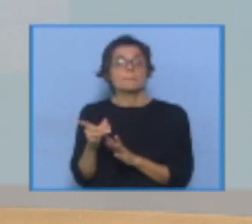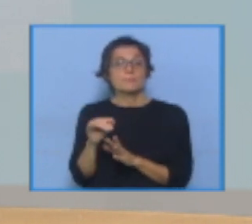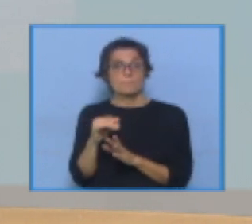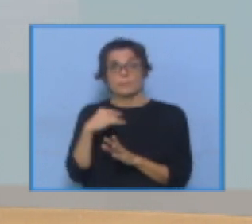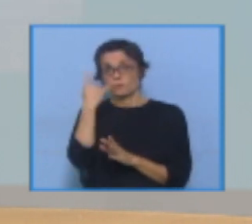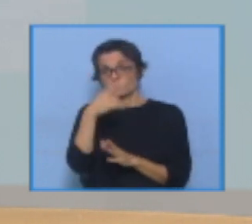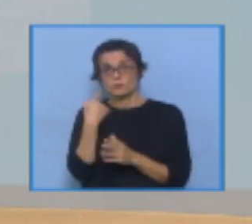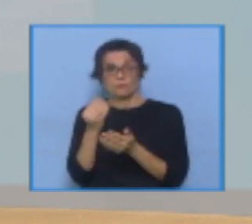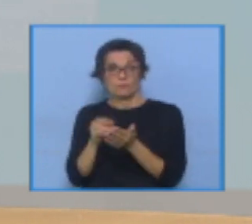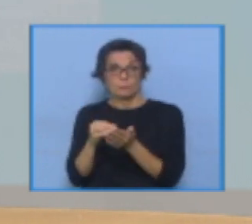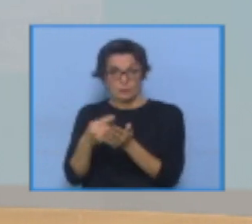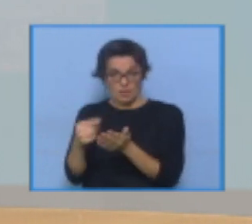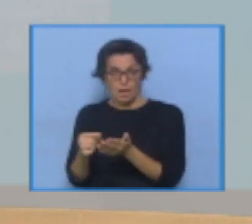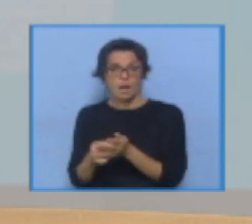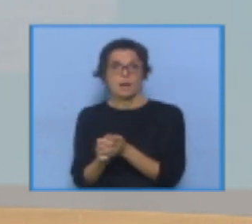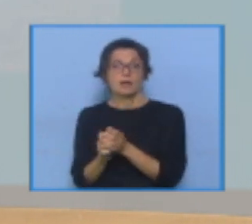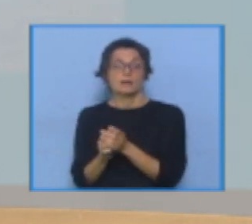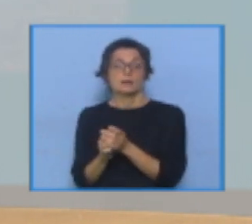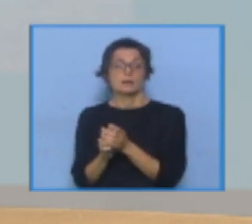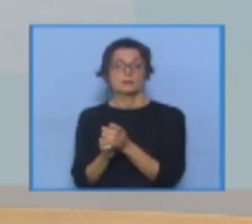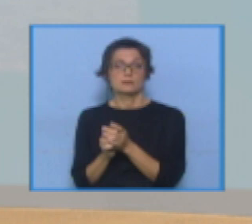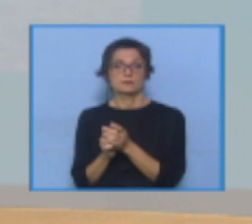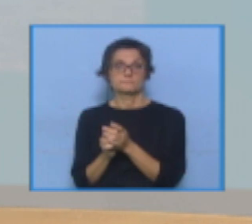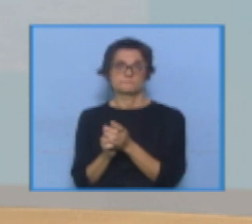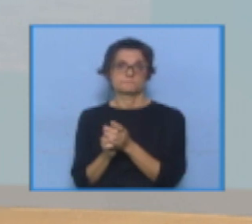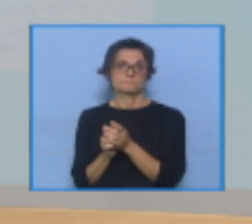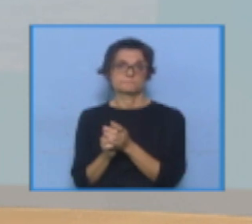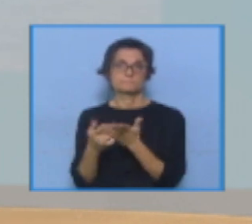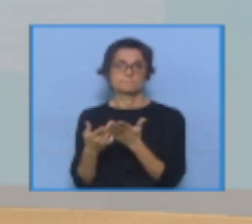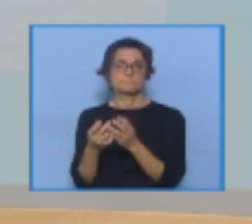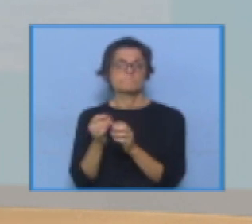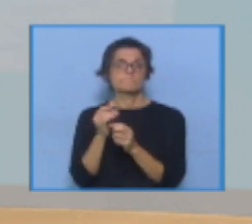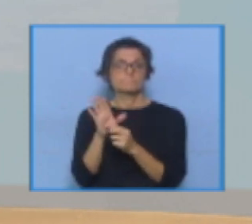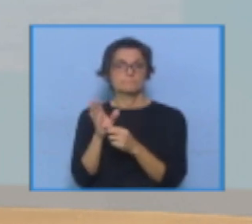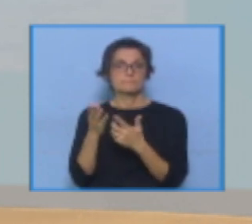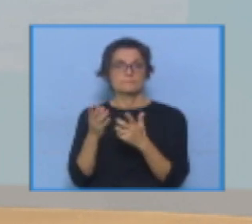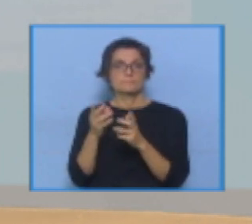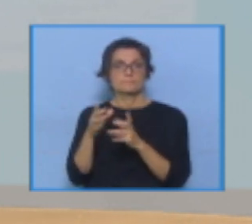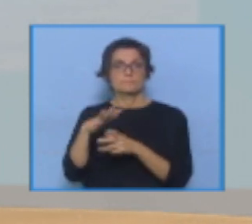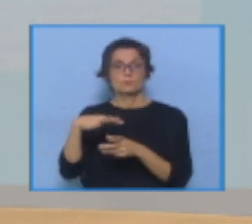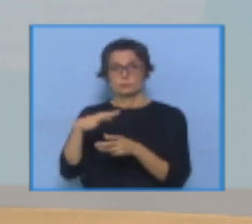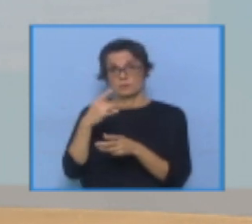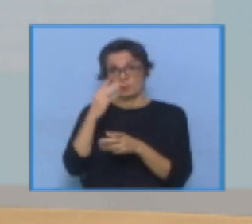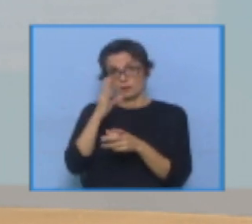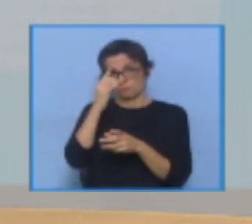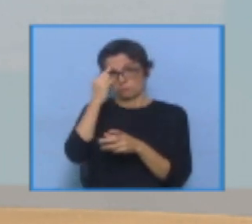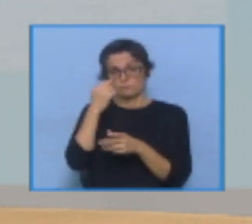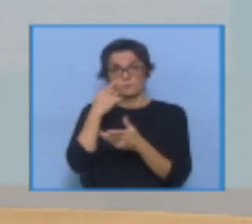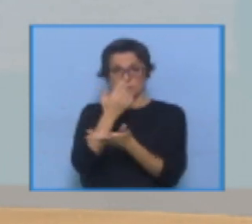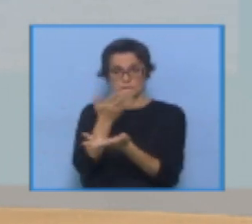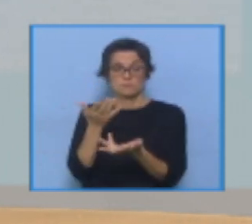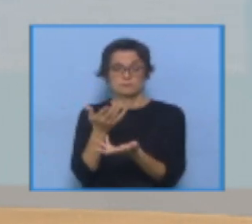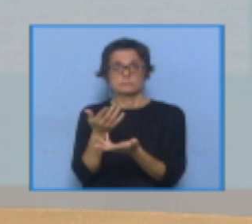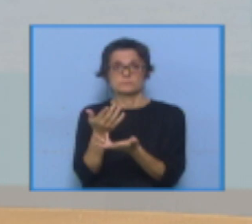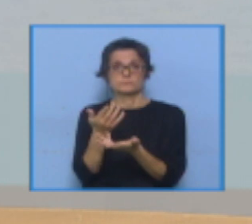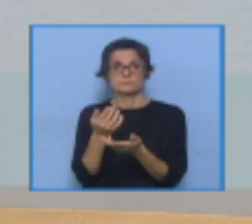entre nós, que se verificam naquelas situações que nós já conhecemos, e